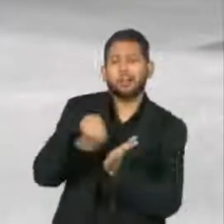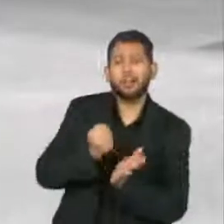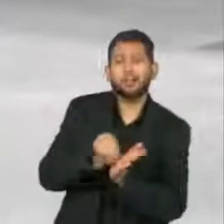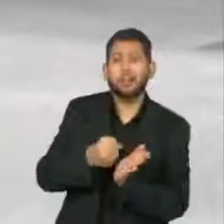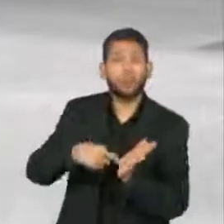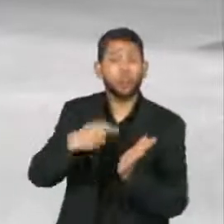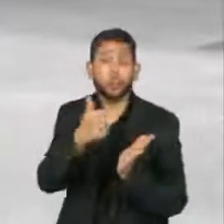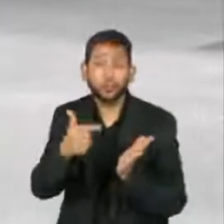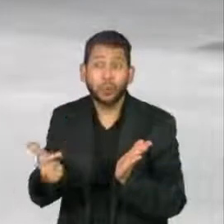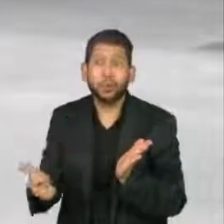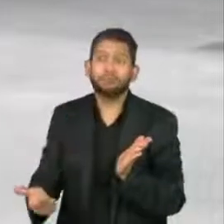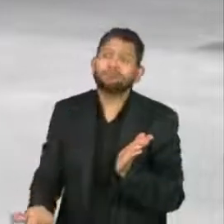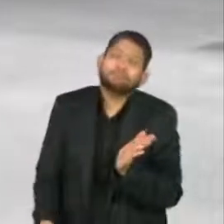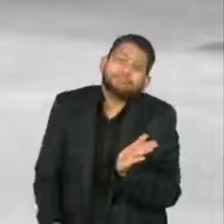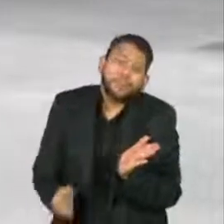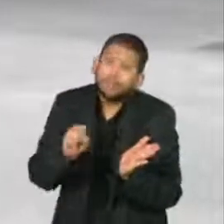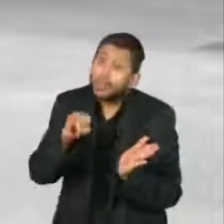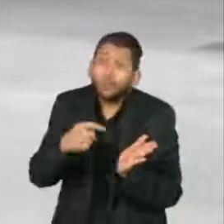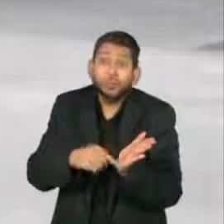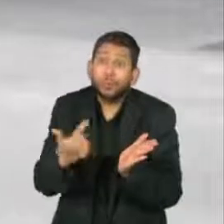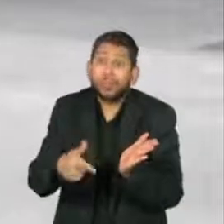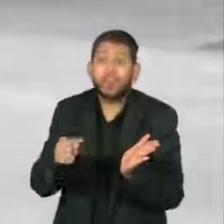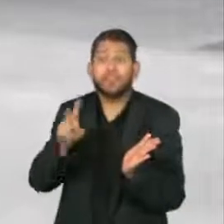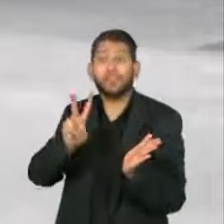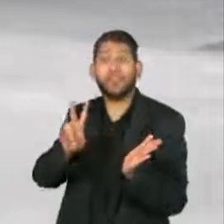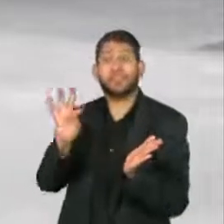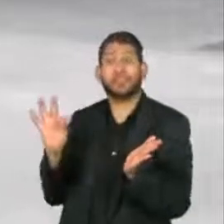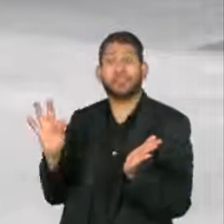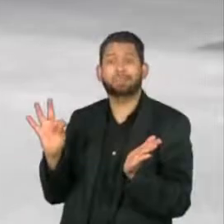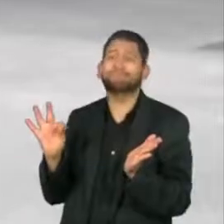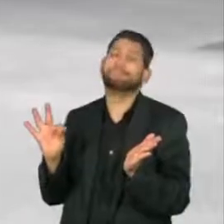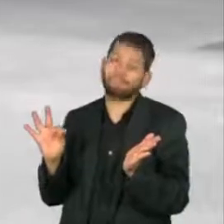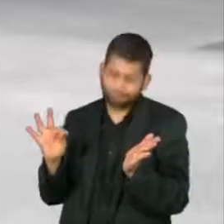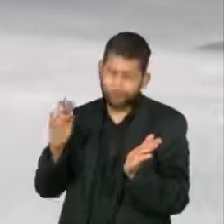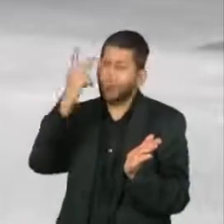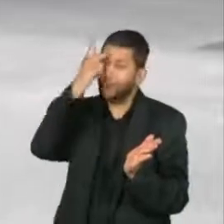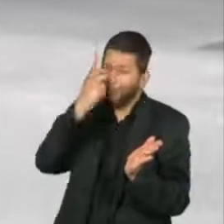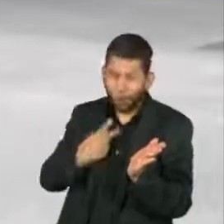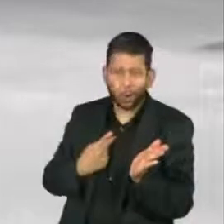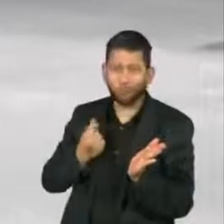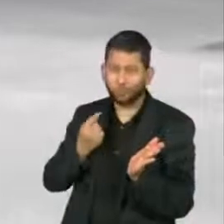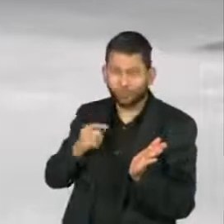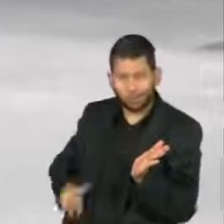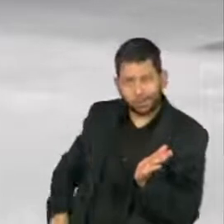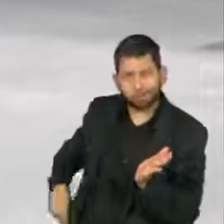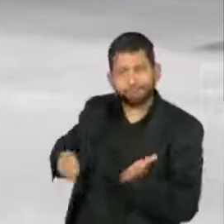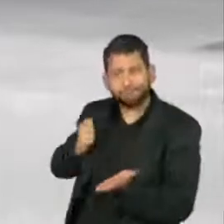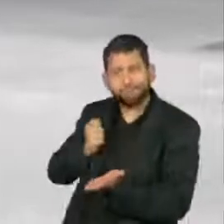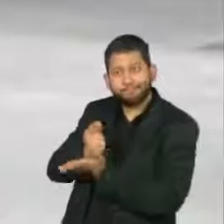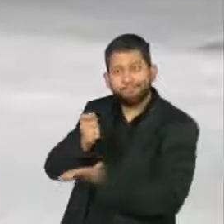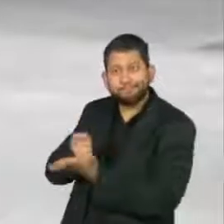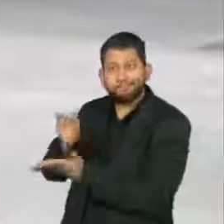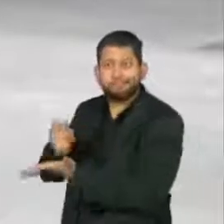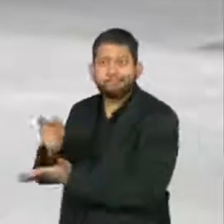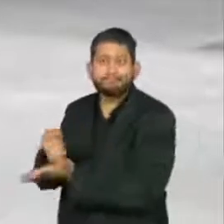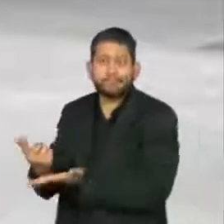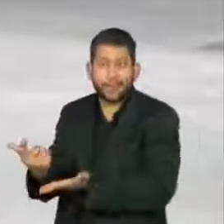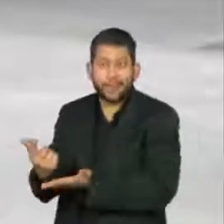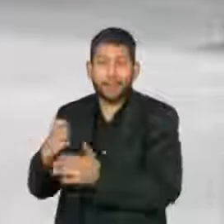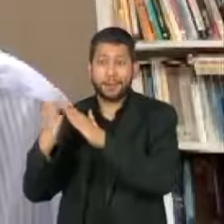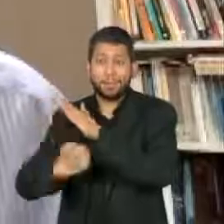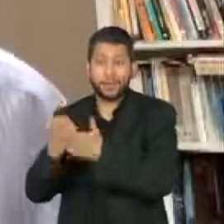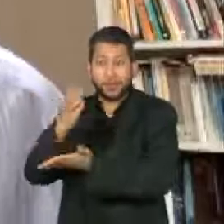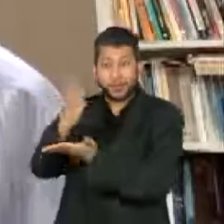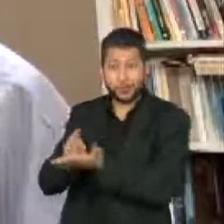carteira. E sem vale-transporte, quem trabalha por conta própria ou é informal, paga sozinho a